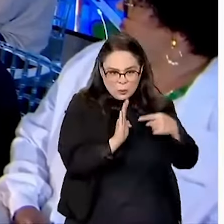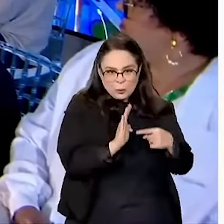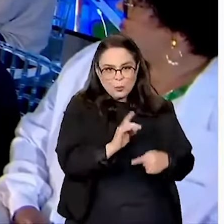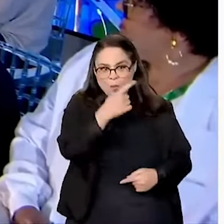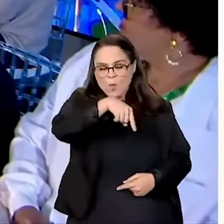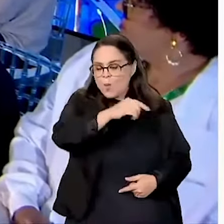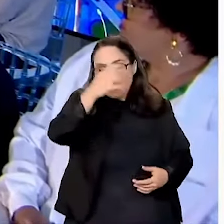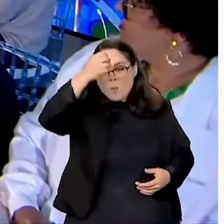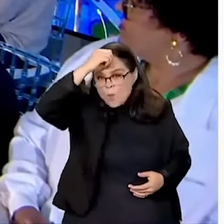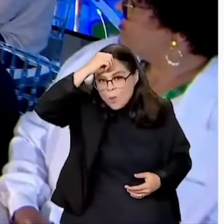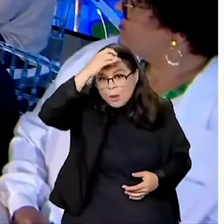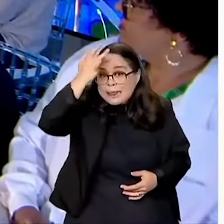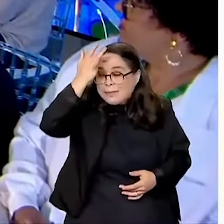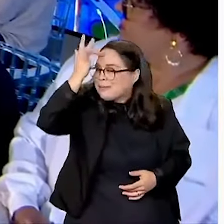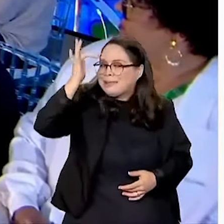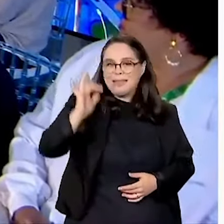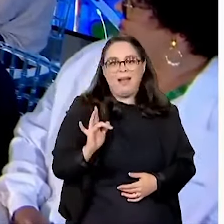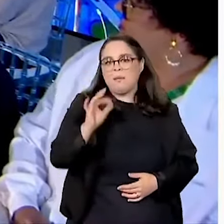noção